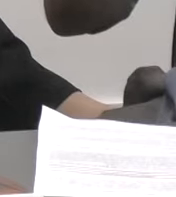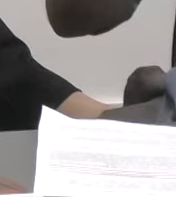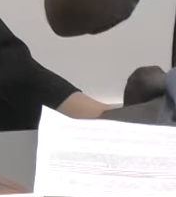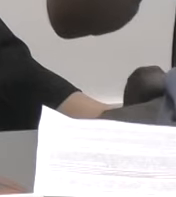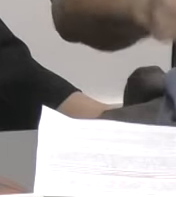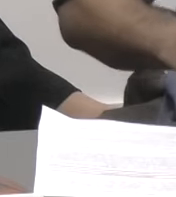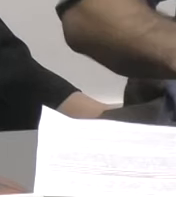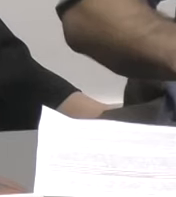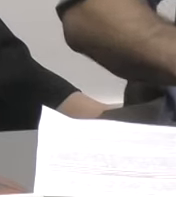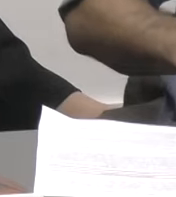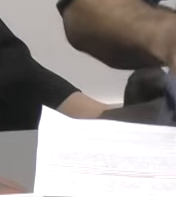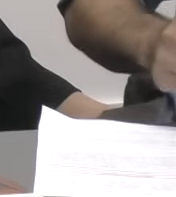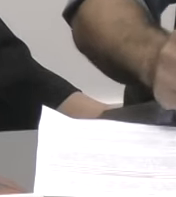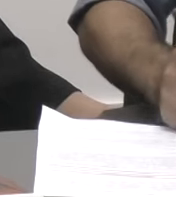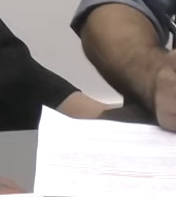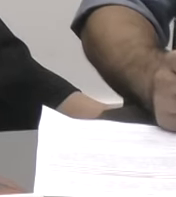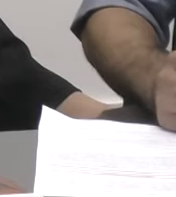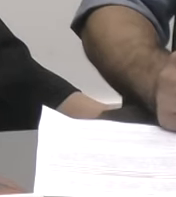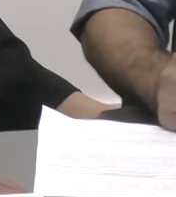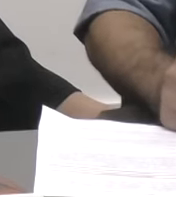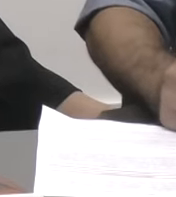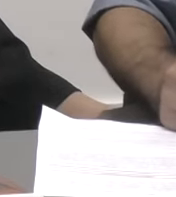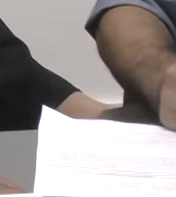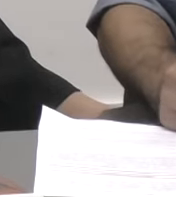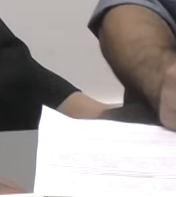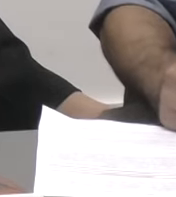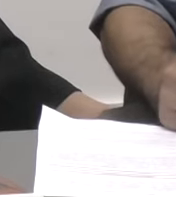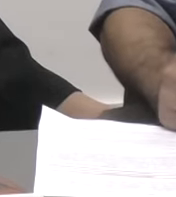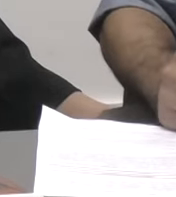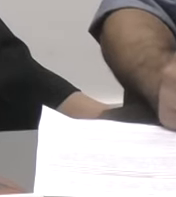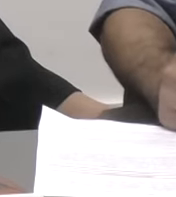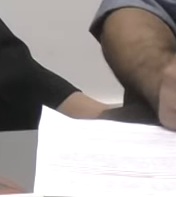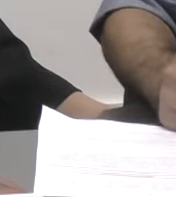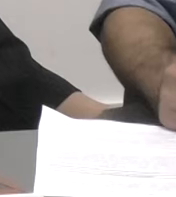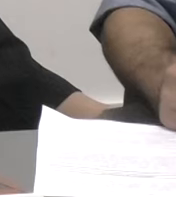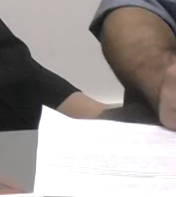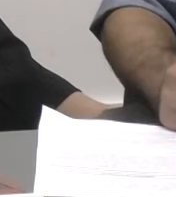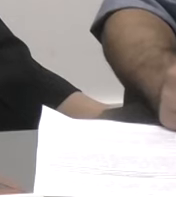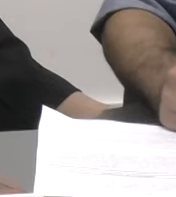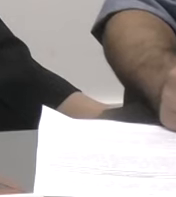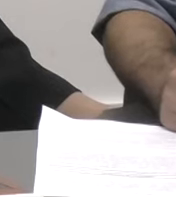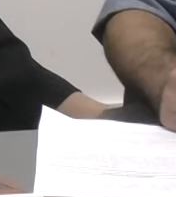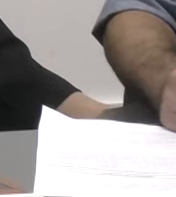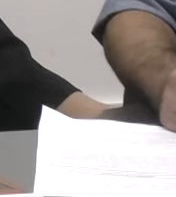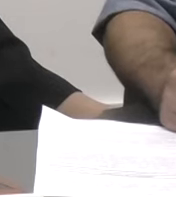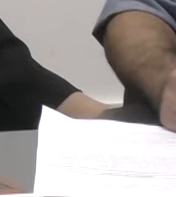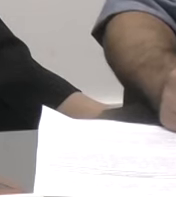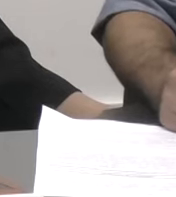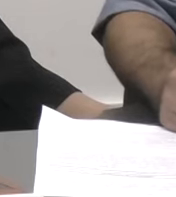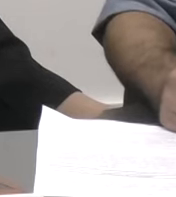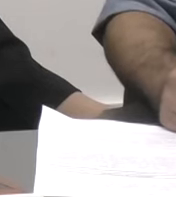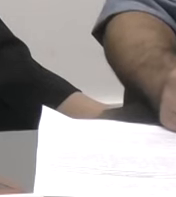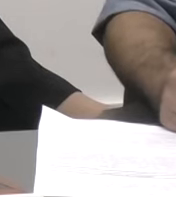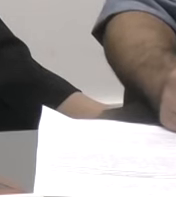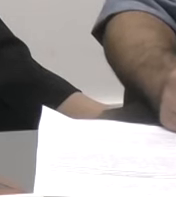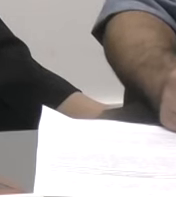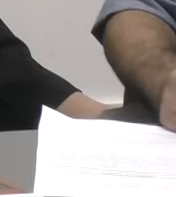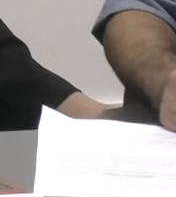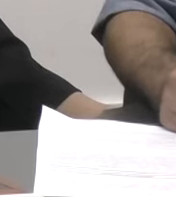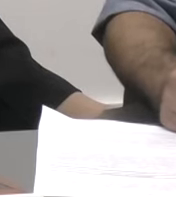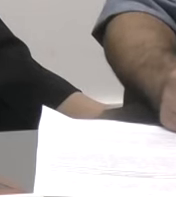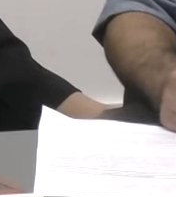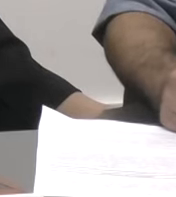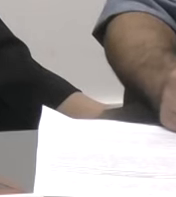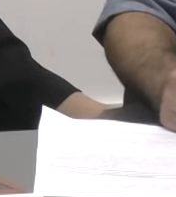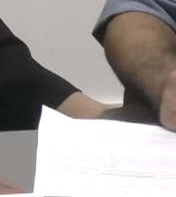Não é prejudicabilidade. Eu queria fazer um link com a lei. Ou seja, porque veja bem, não é esquisito? Tem uma lei